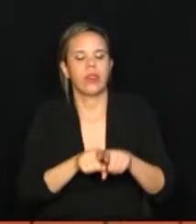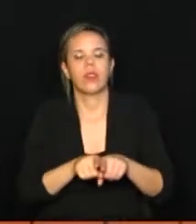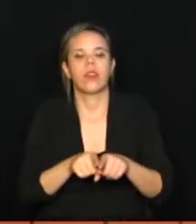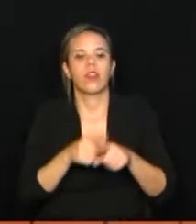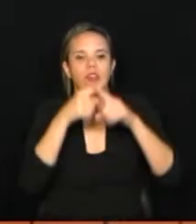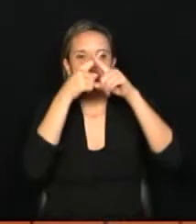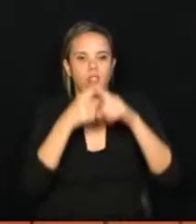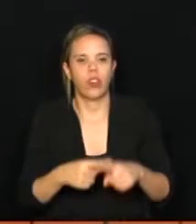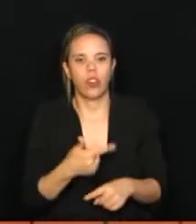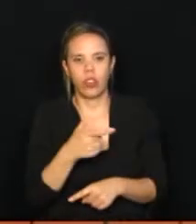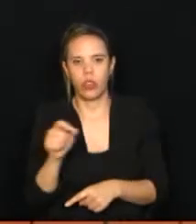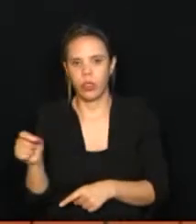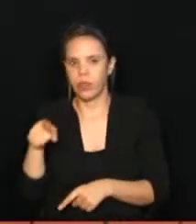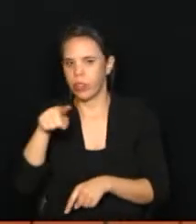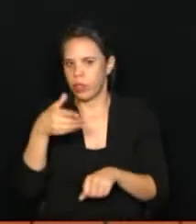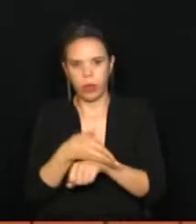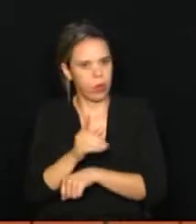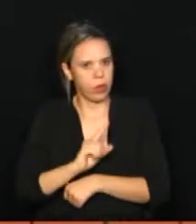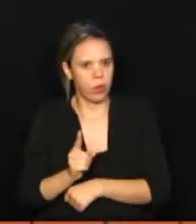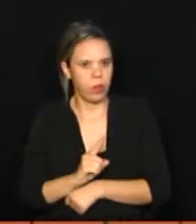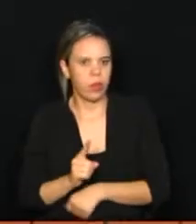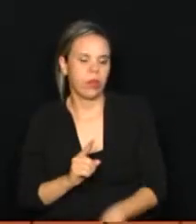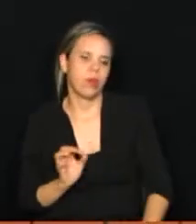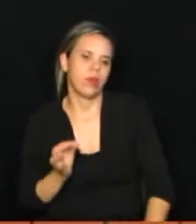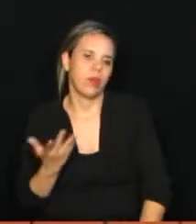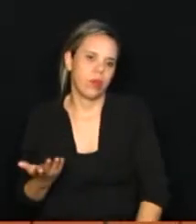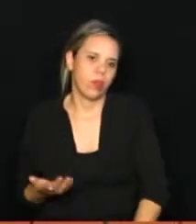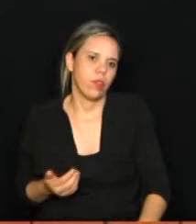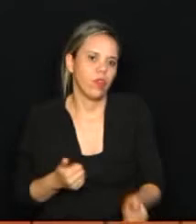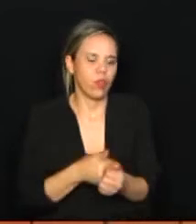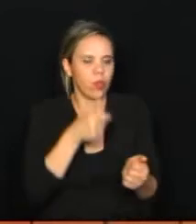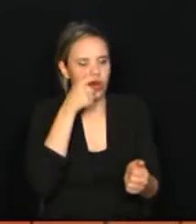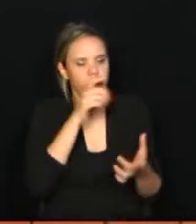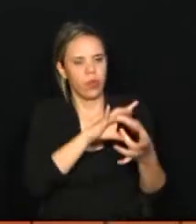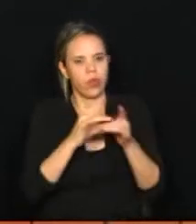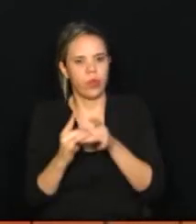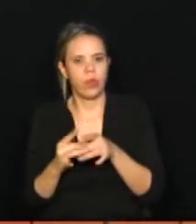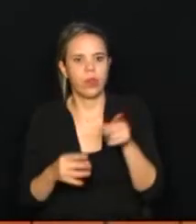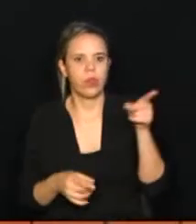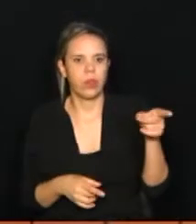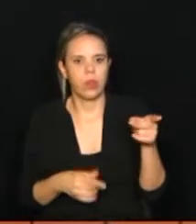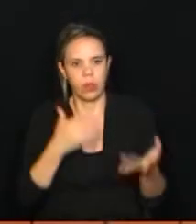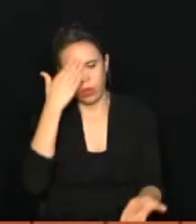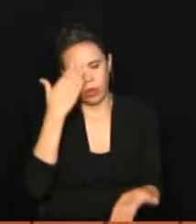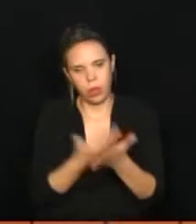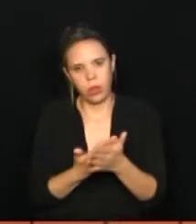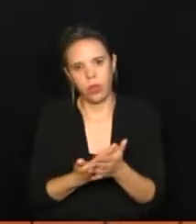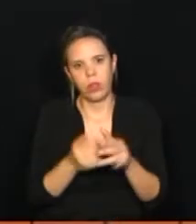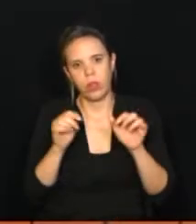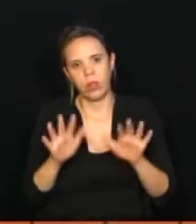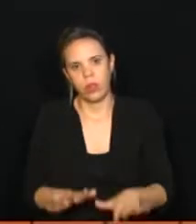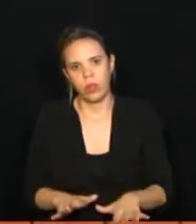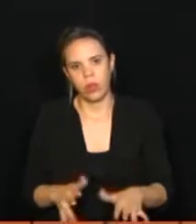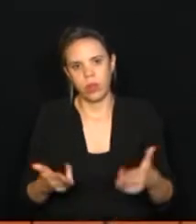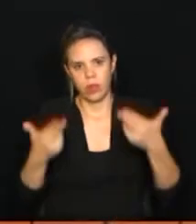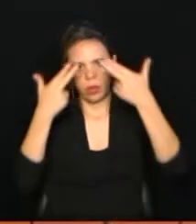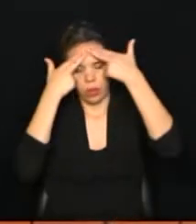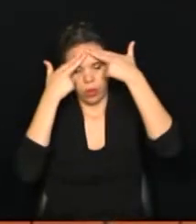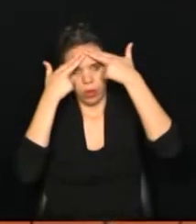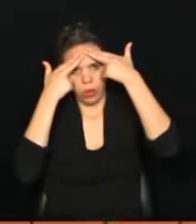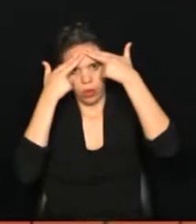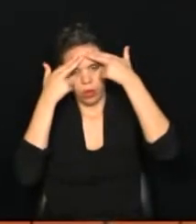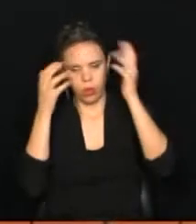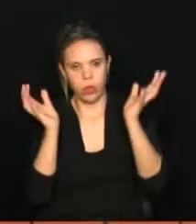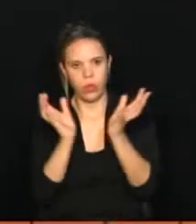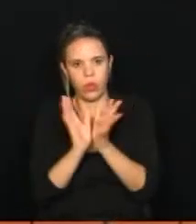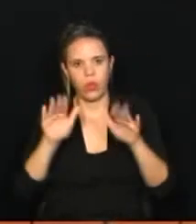2020. Você não fez parte, mas certamente acompanhou os jogos. Você acredita que ficou uma frustração da seleção